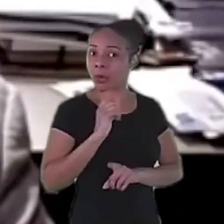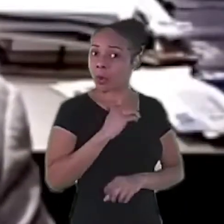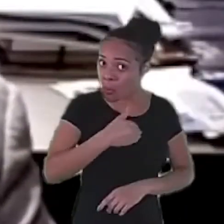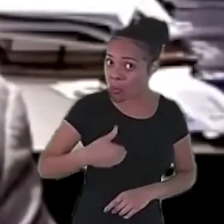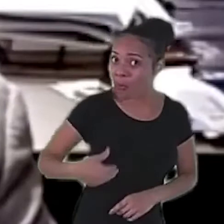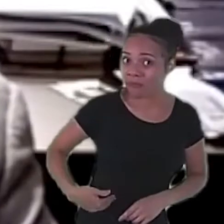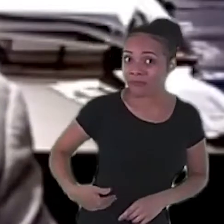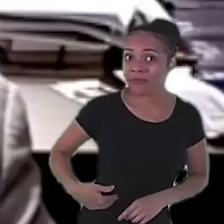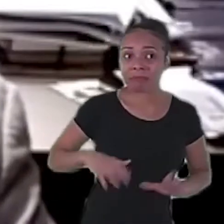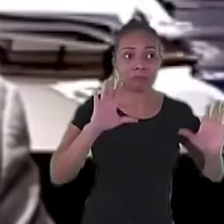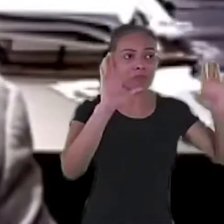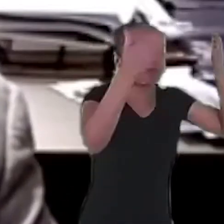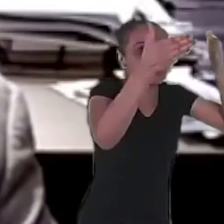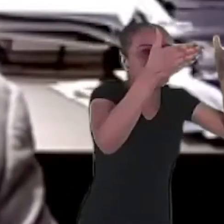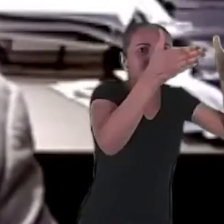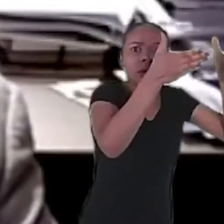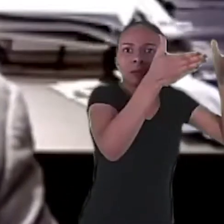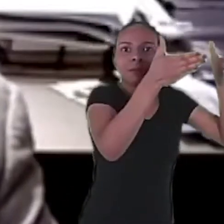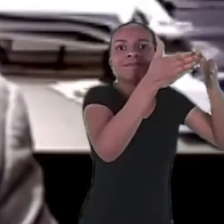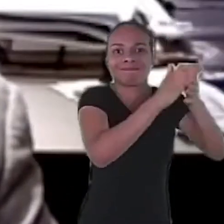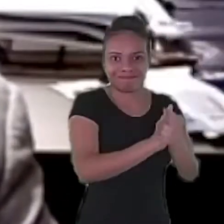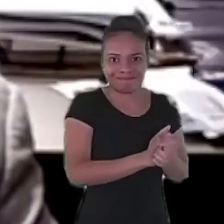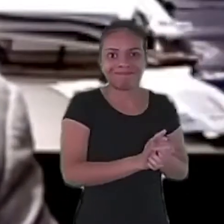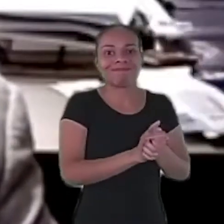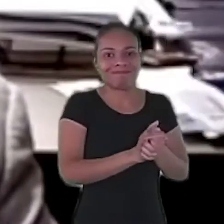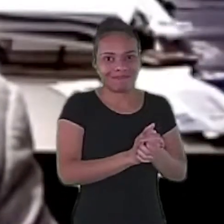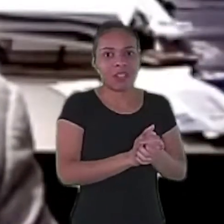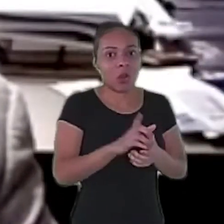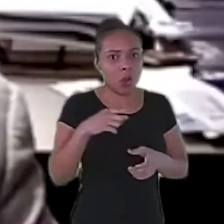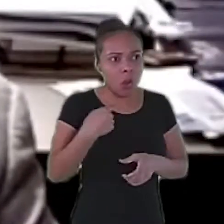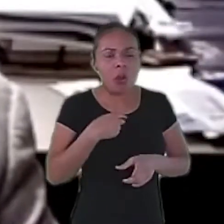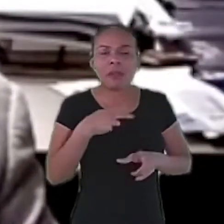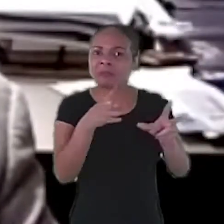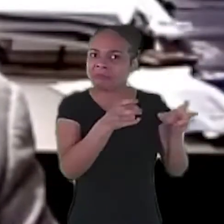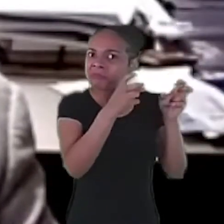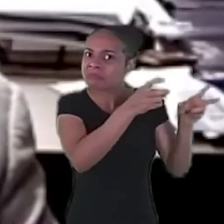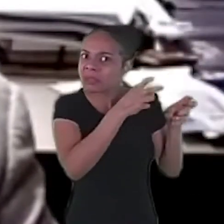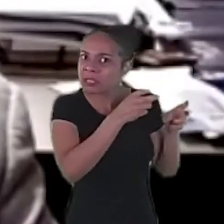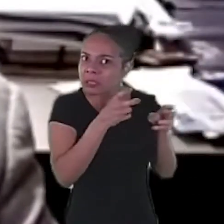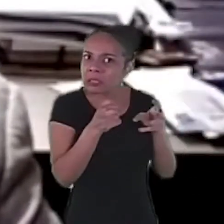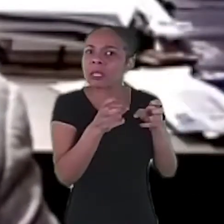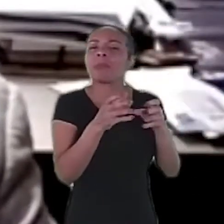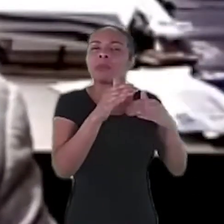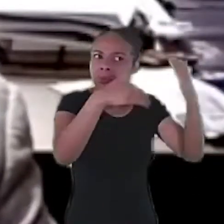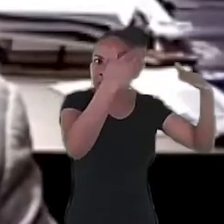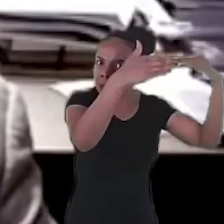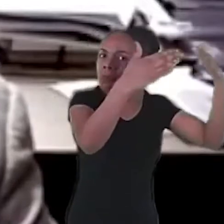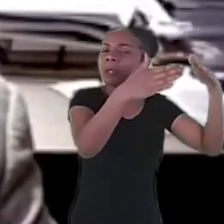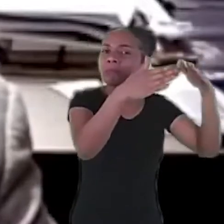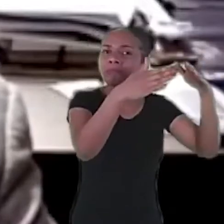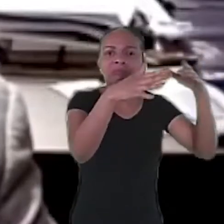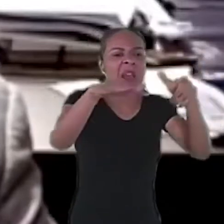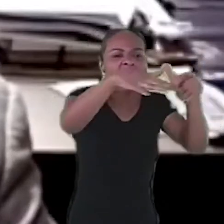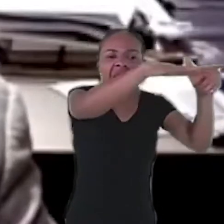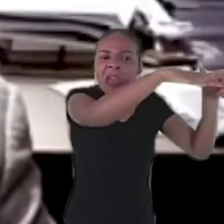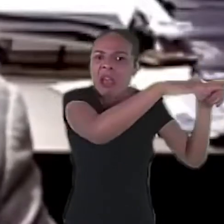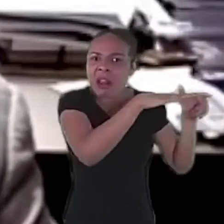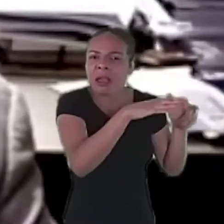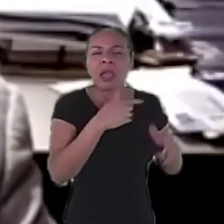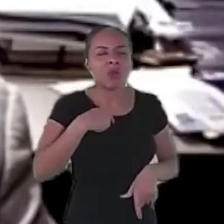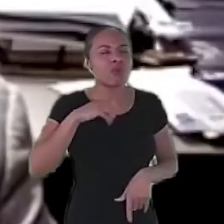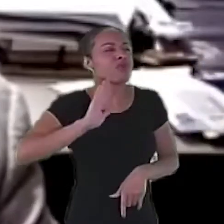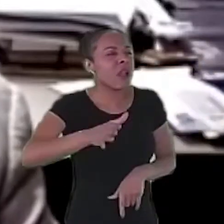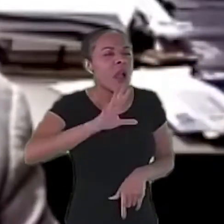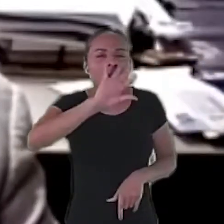disse o Barreto aí, impressionante em todos os sentidos. Eu já tive a oportunidade de visitar a China